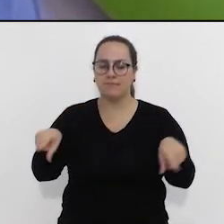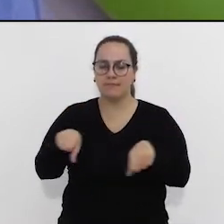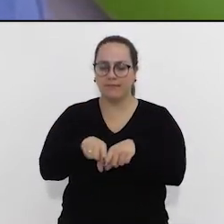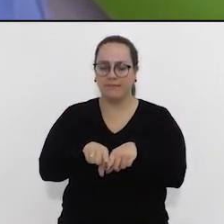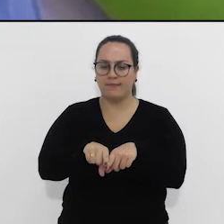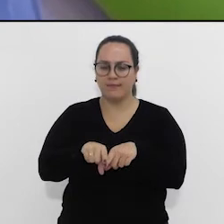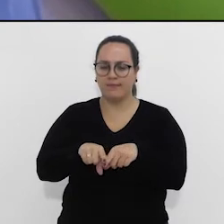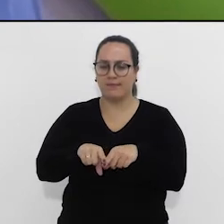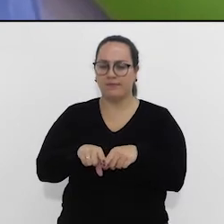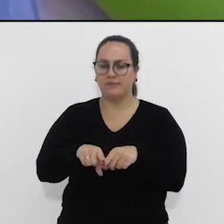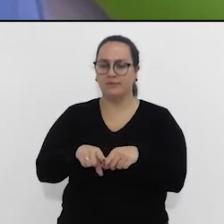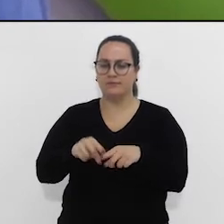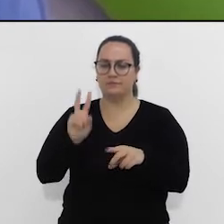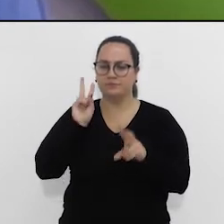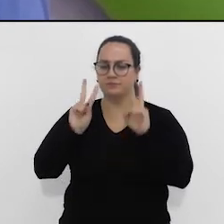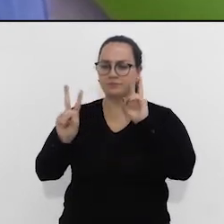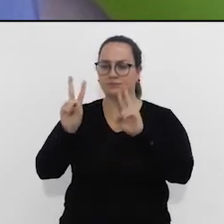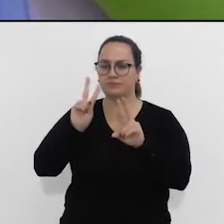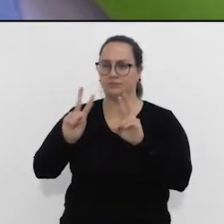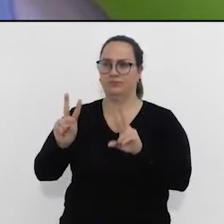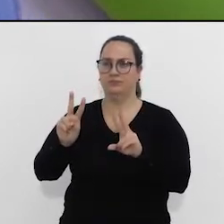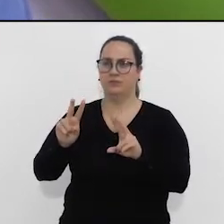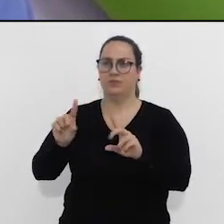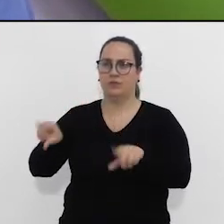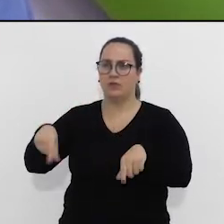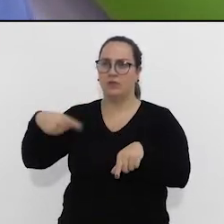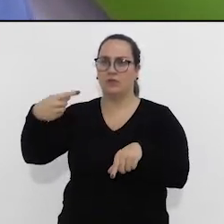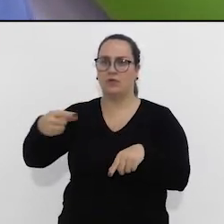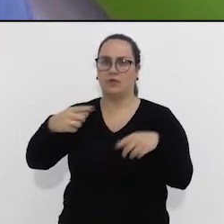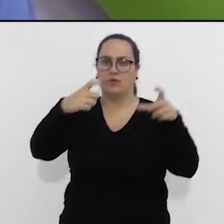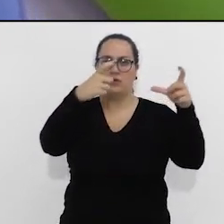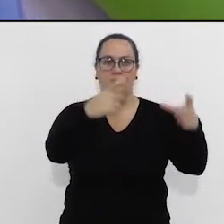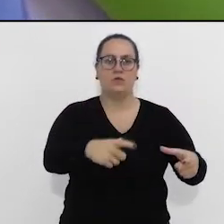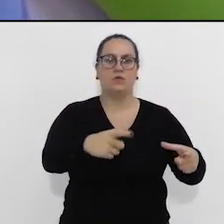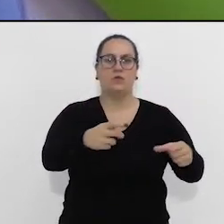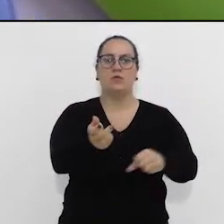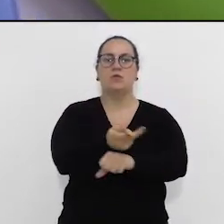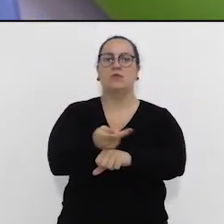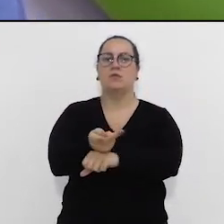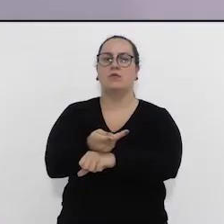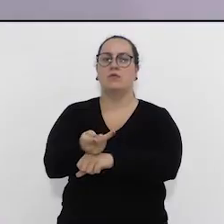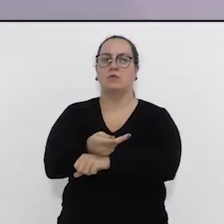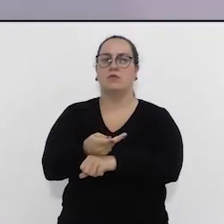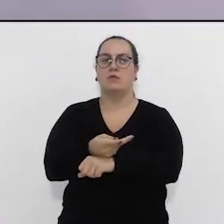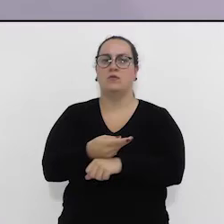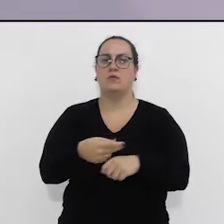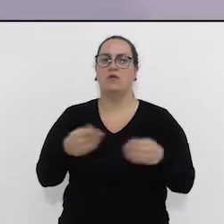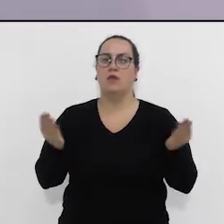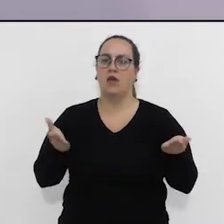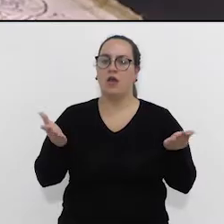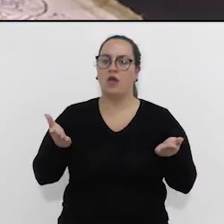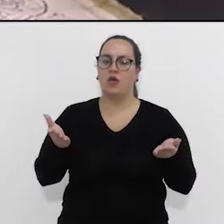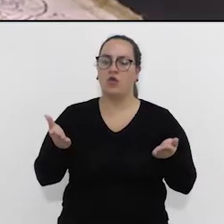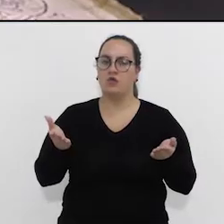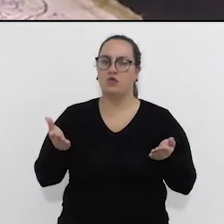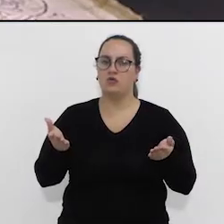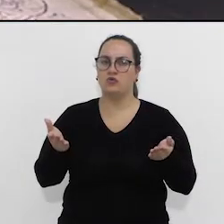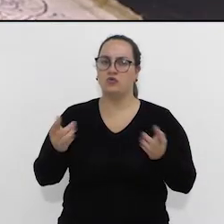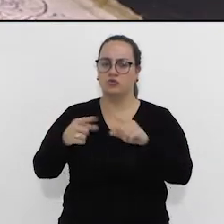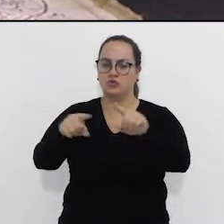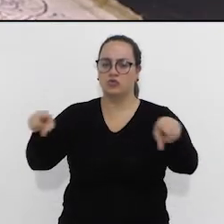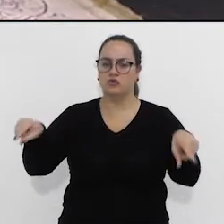Industrial vamos achar uma solução para colocar um outro Distrito Industrial achar e deixa que o atual Distrito